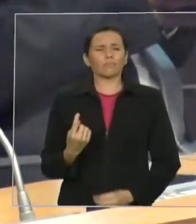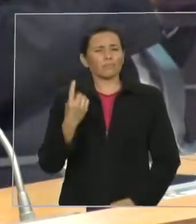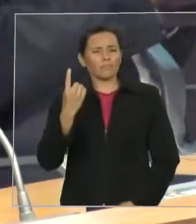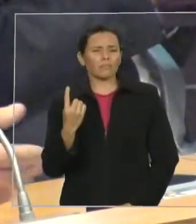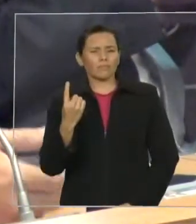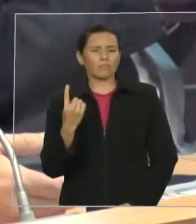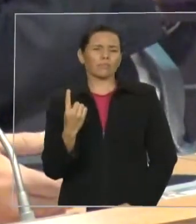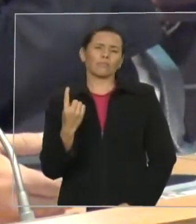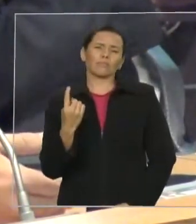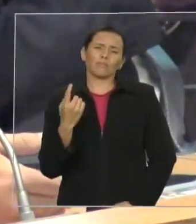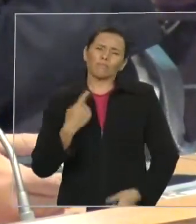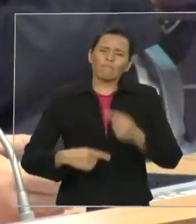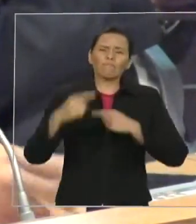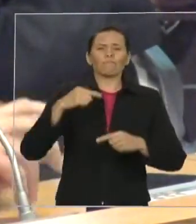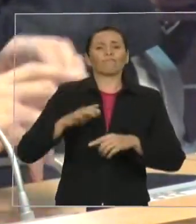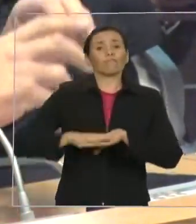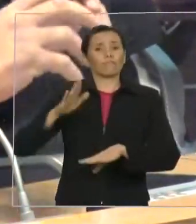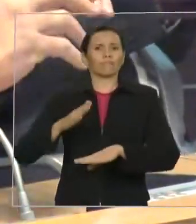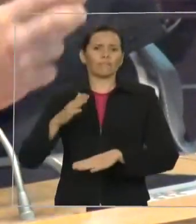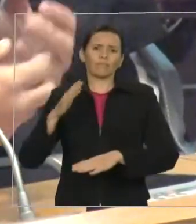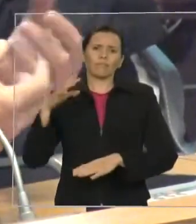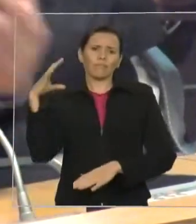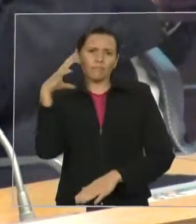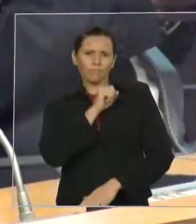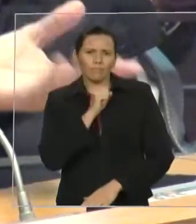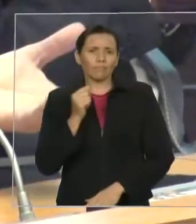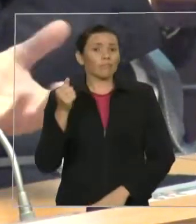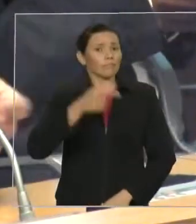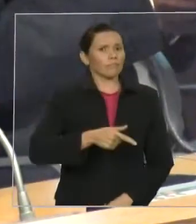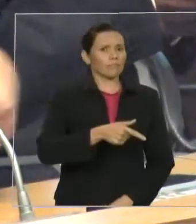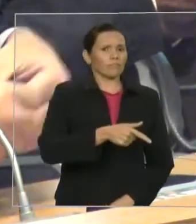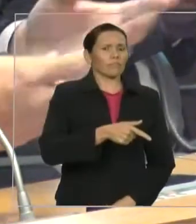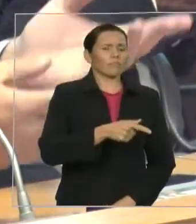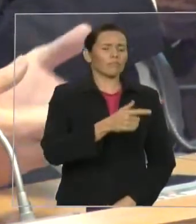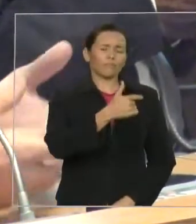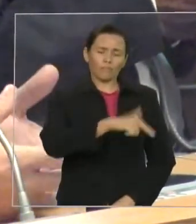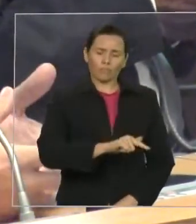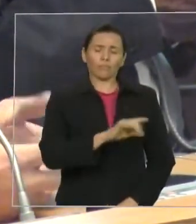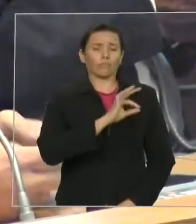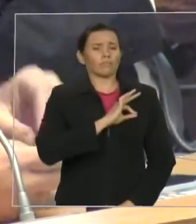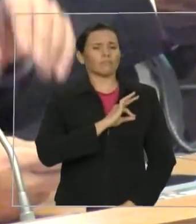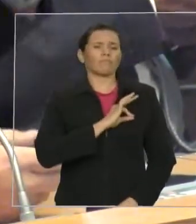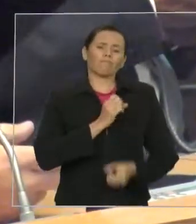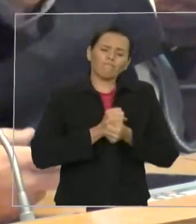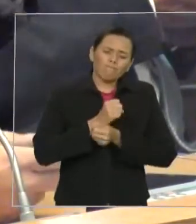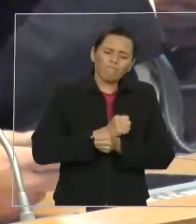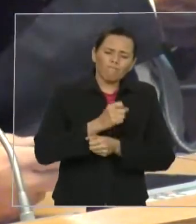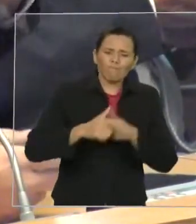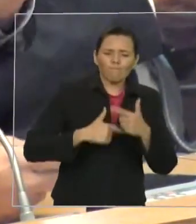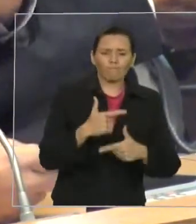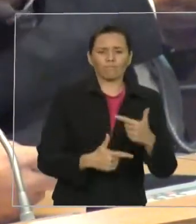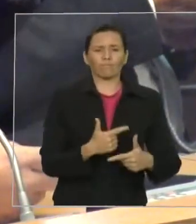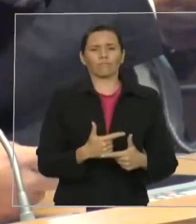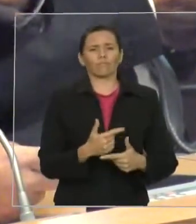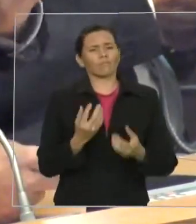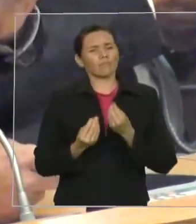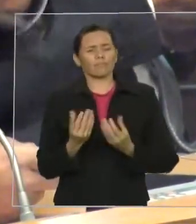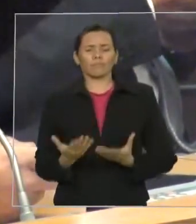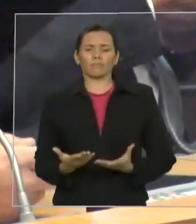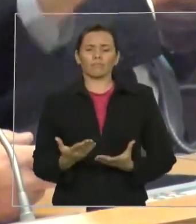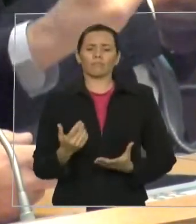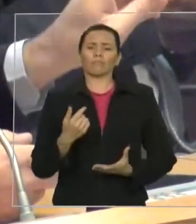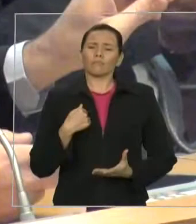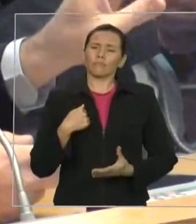tão mais rápido que o outro? E a gente, eu como civil, não conhecia. E aí conversei sobre